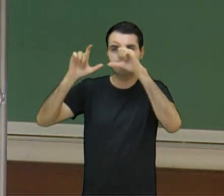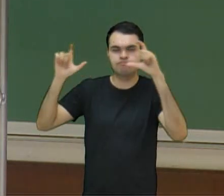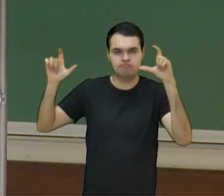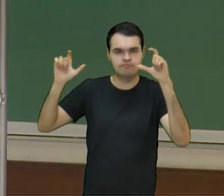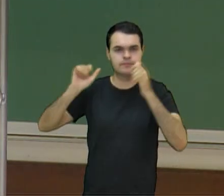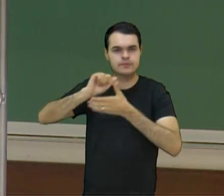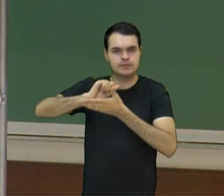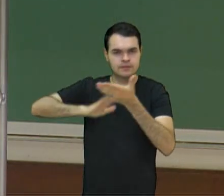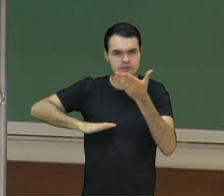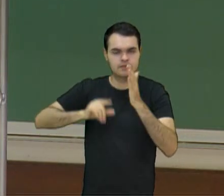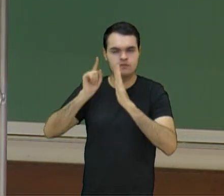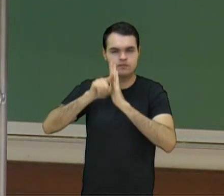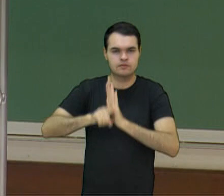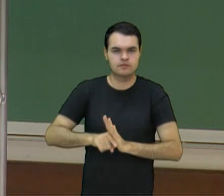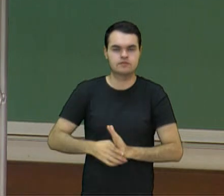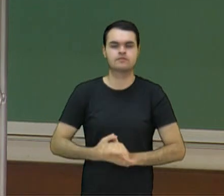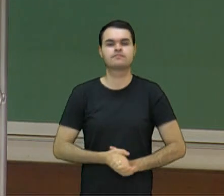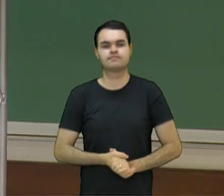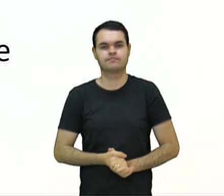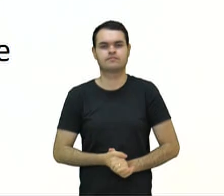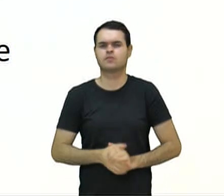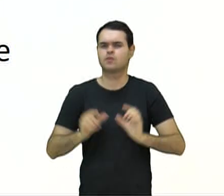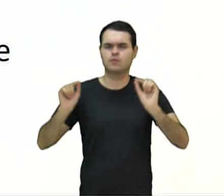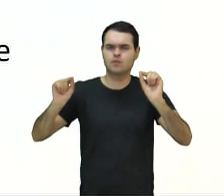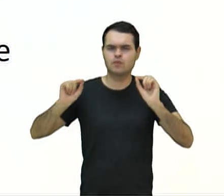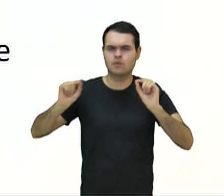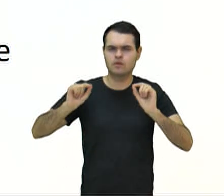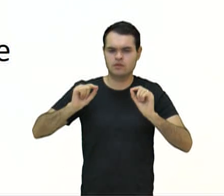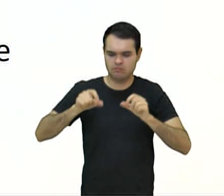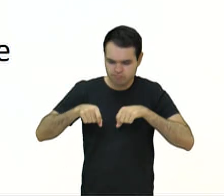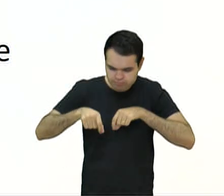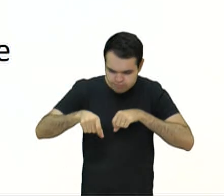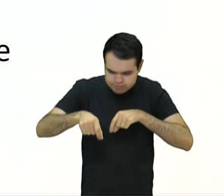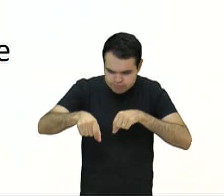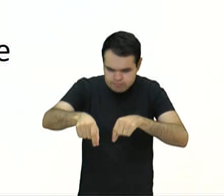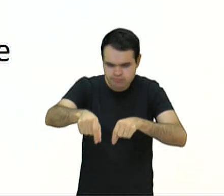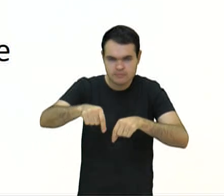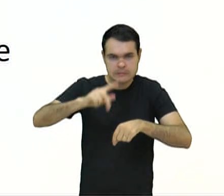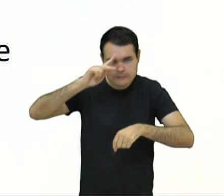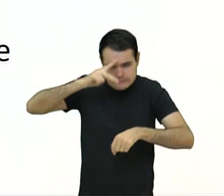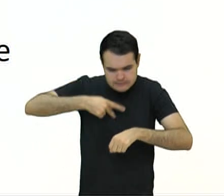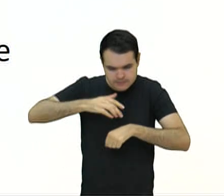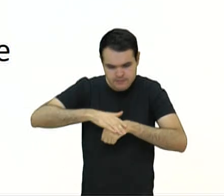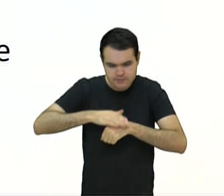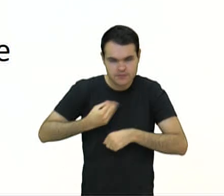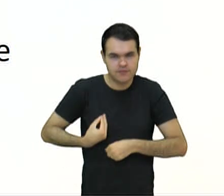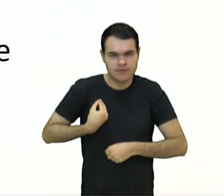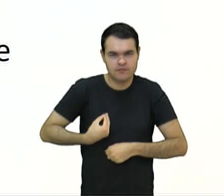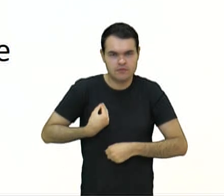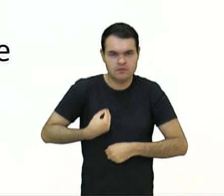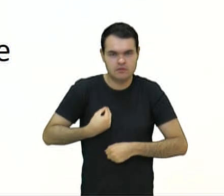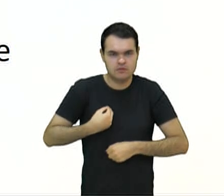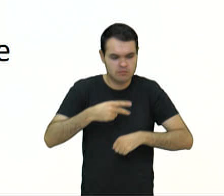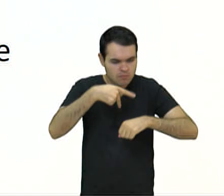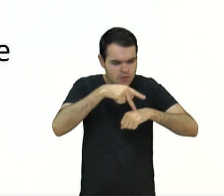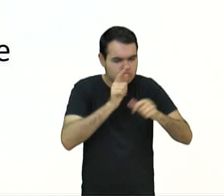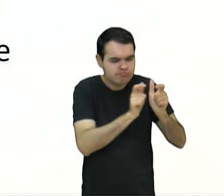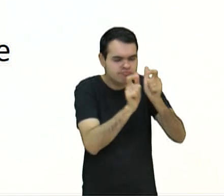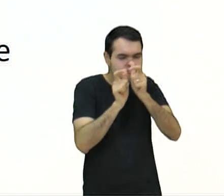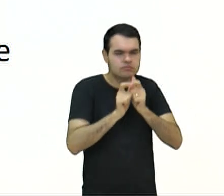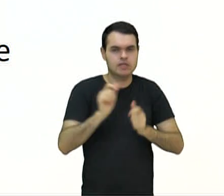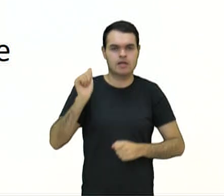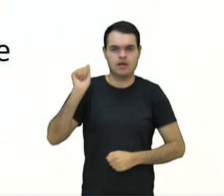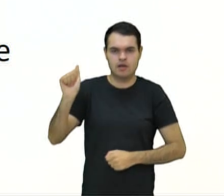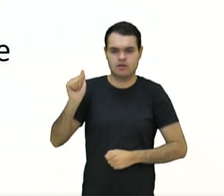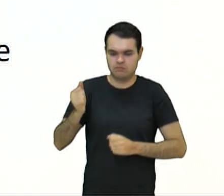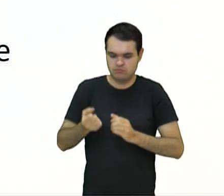da atividade do questionário. O que é a agricultura de subsistência desenvolvida nos pequenos países da Oceania? Letra A,